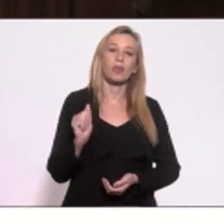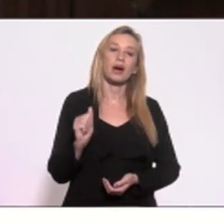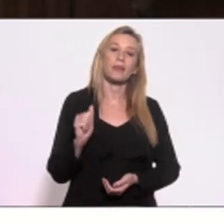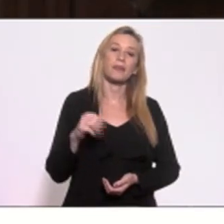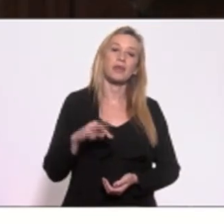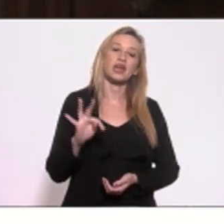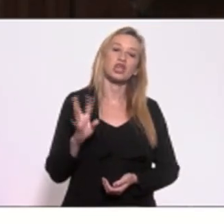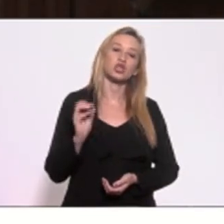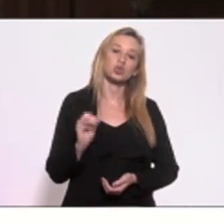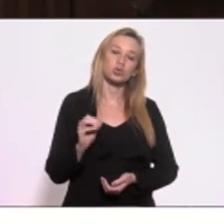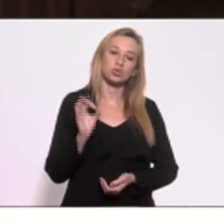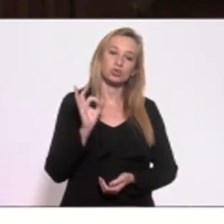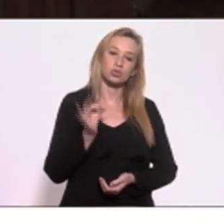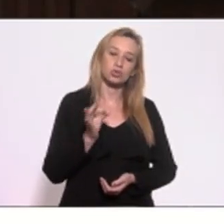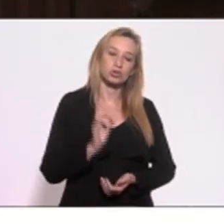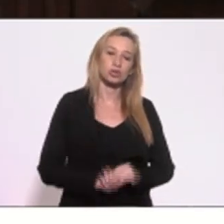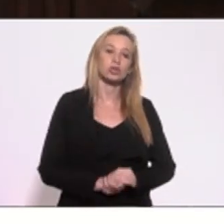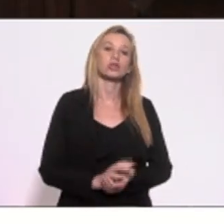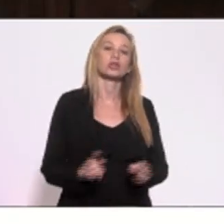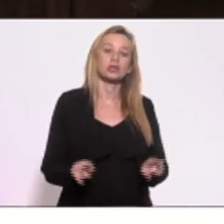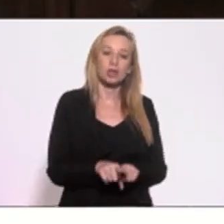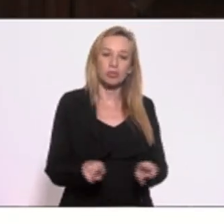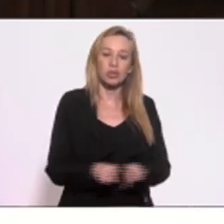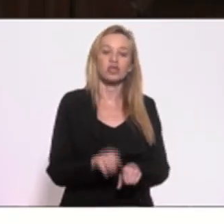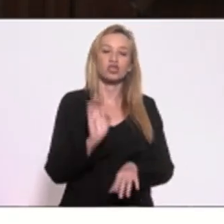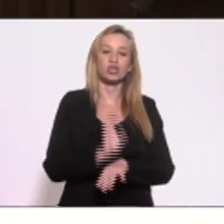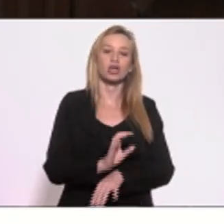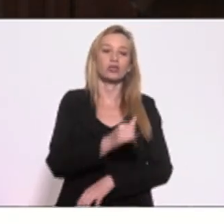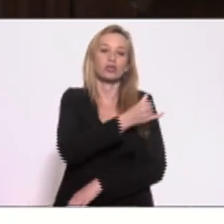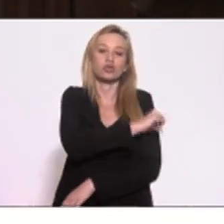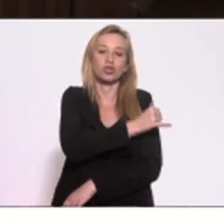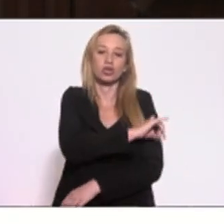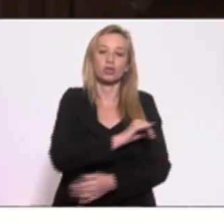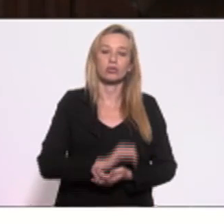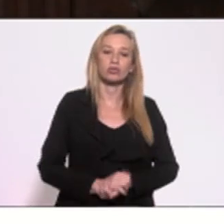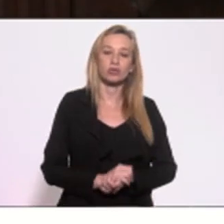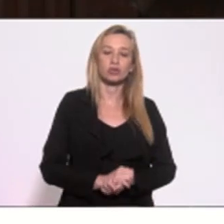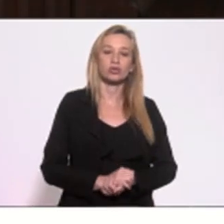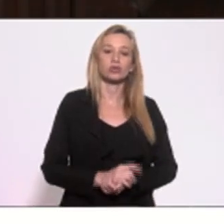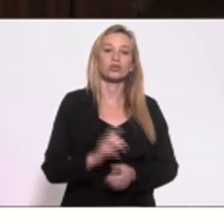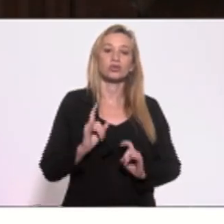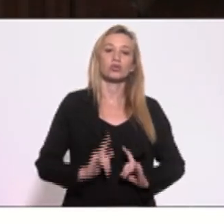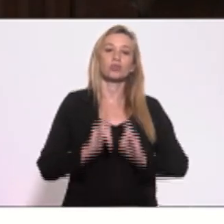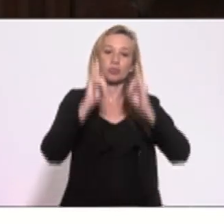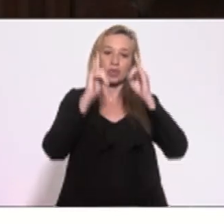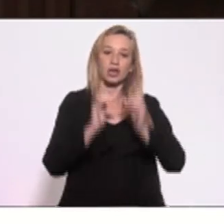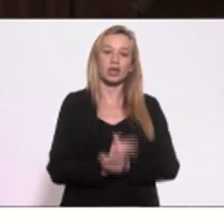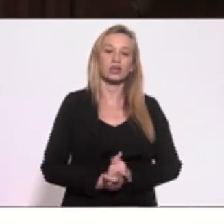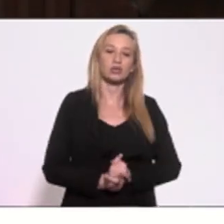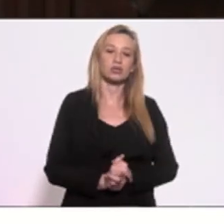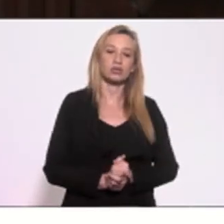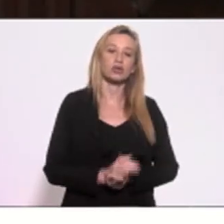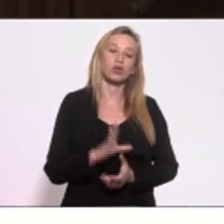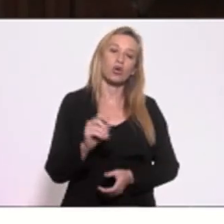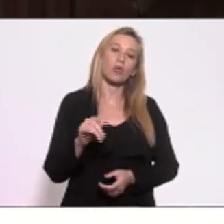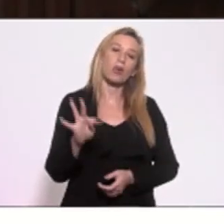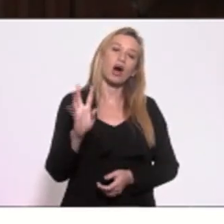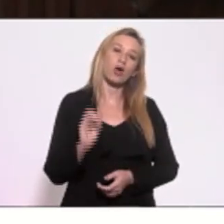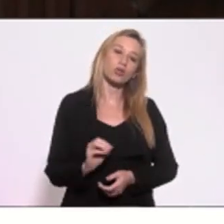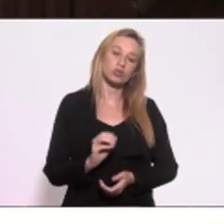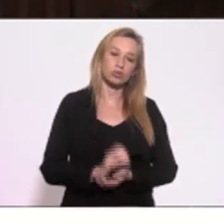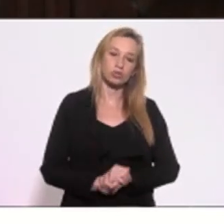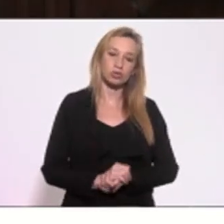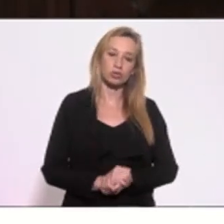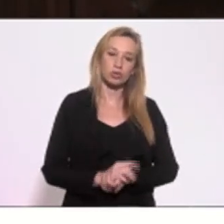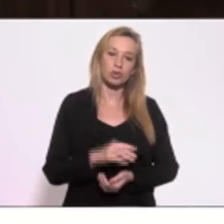definitivo, também a nível de Estado do Rio de Janeiro, do prédio da Cobal